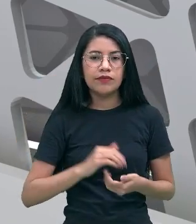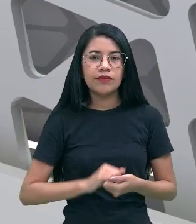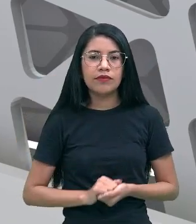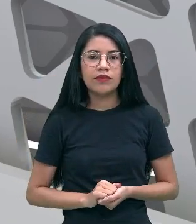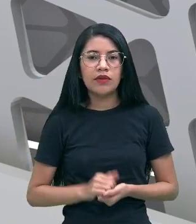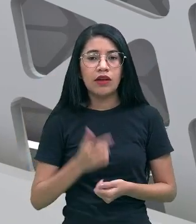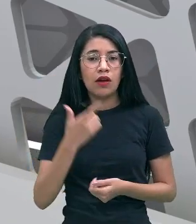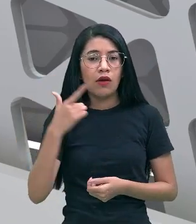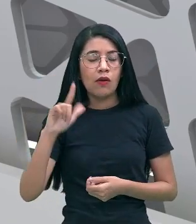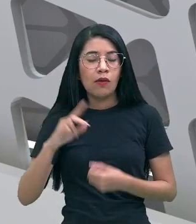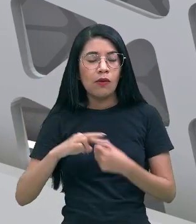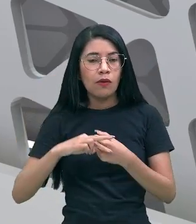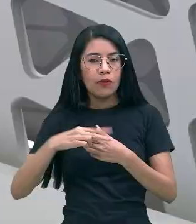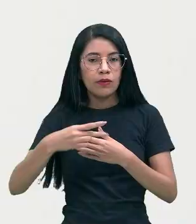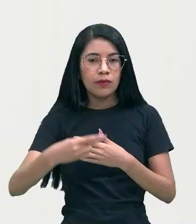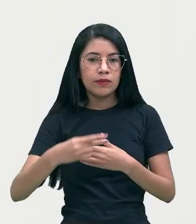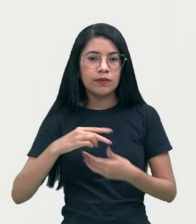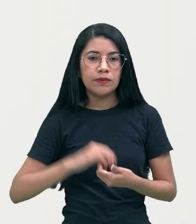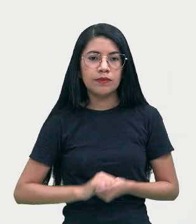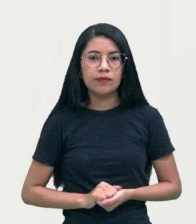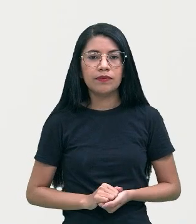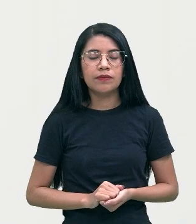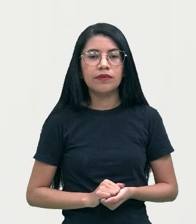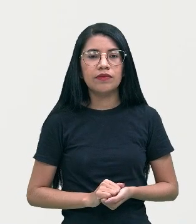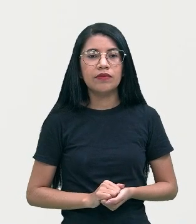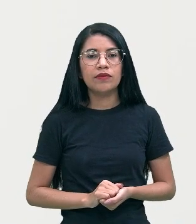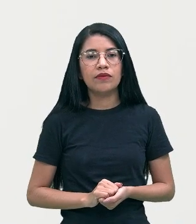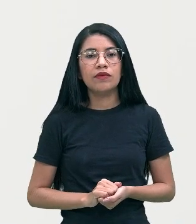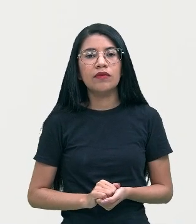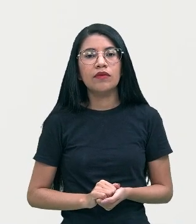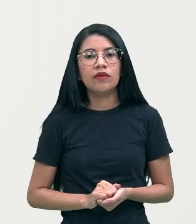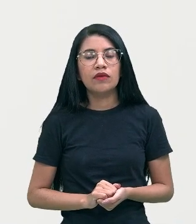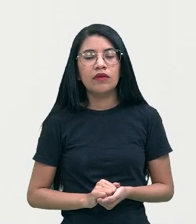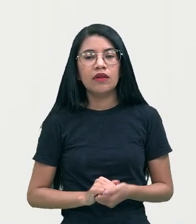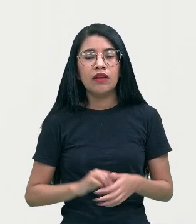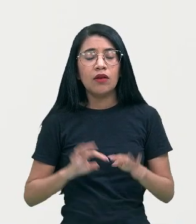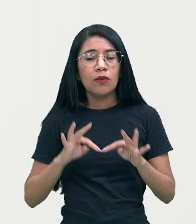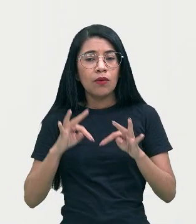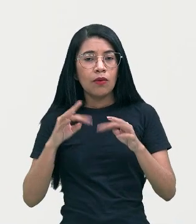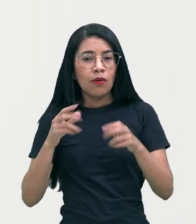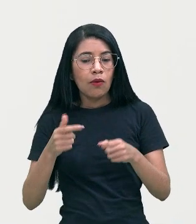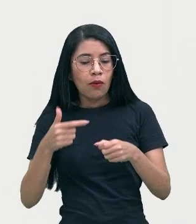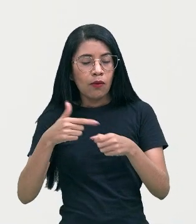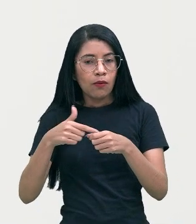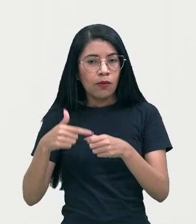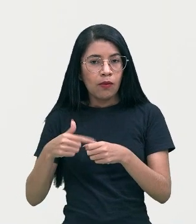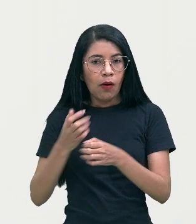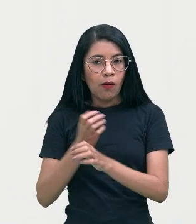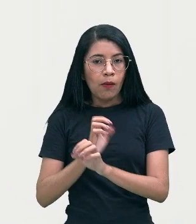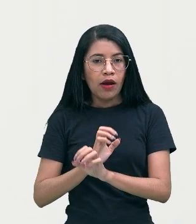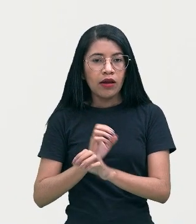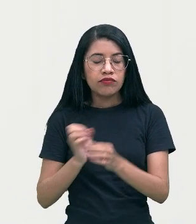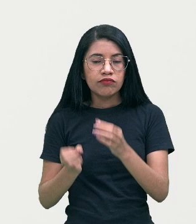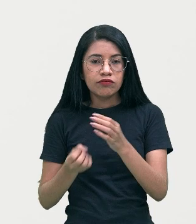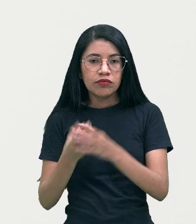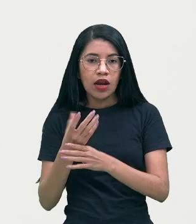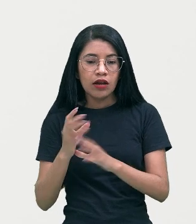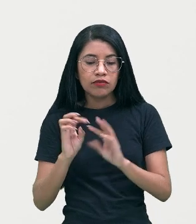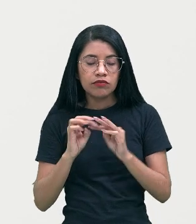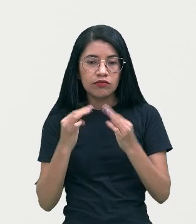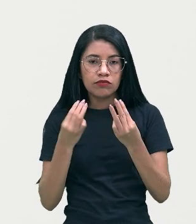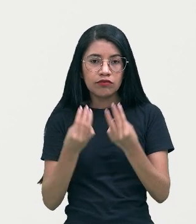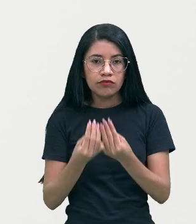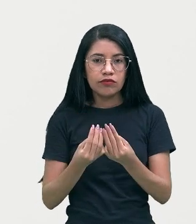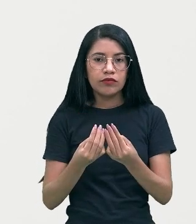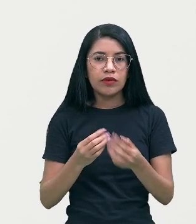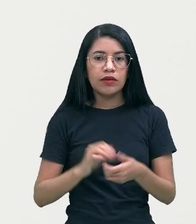ver outra consequência agora. Vamos lá. Olha aí, ó. Todos os combustíveis fósseis são formados por compostos orgânicos, que